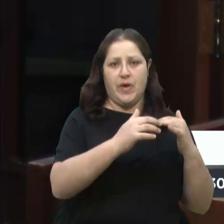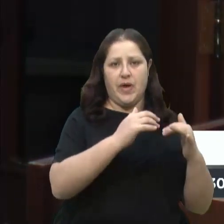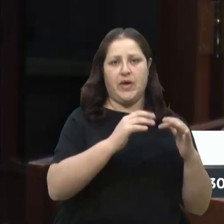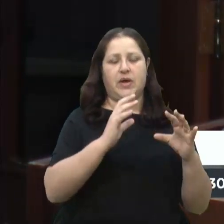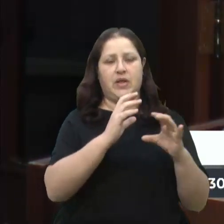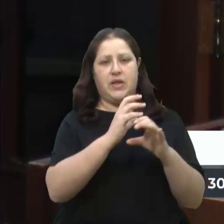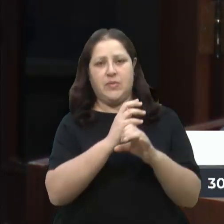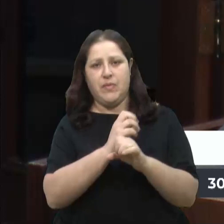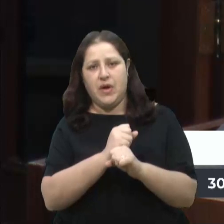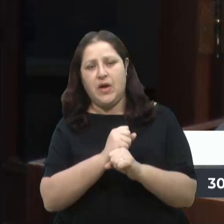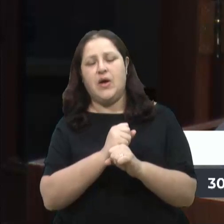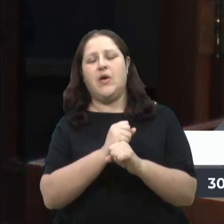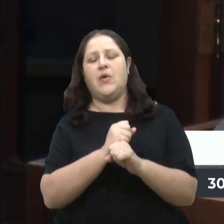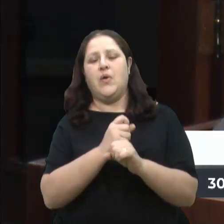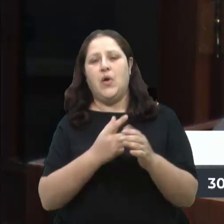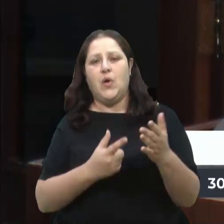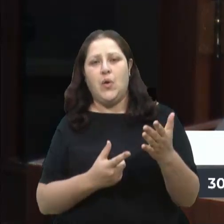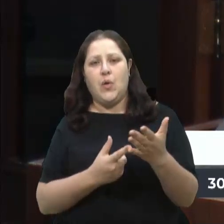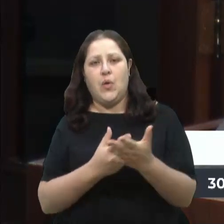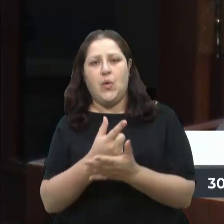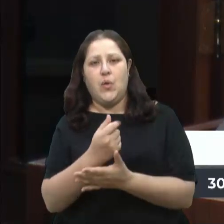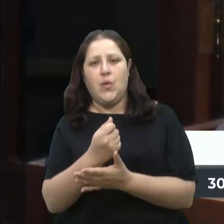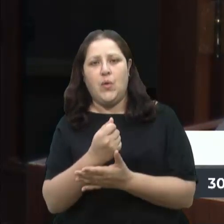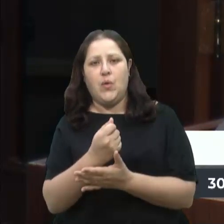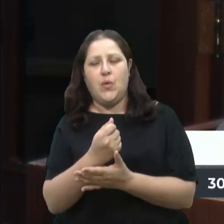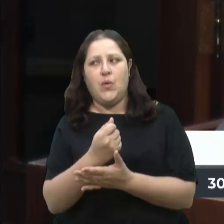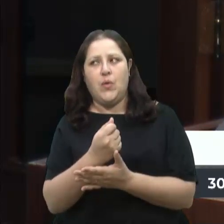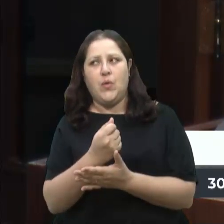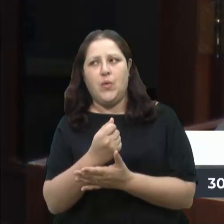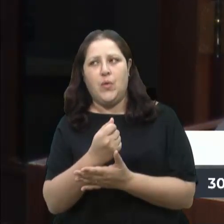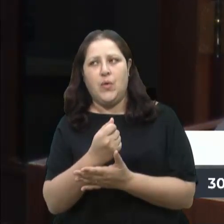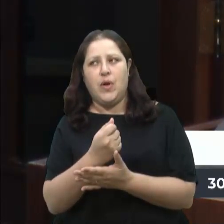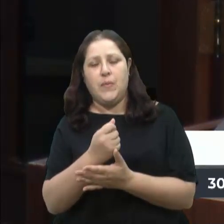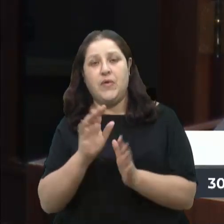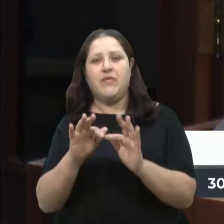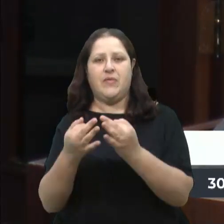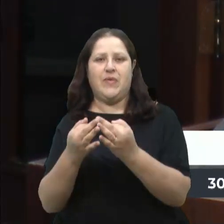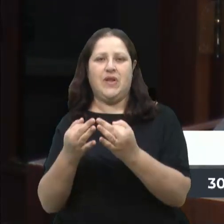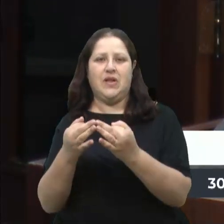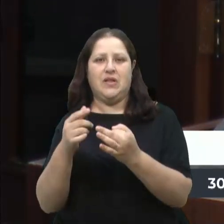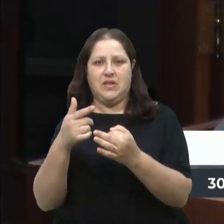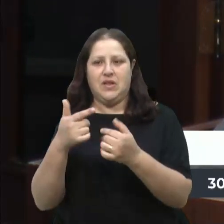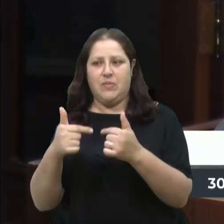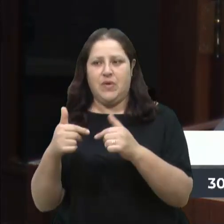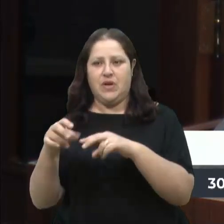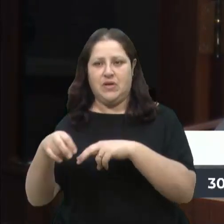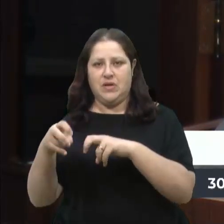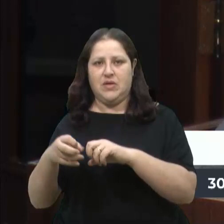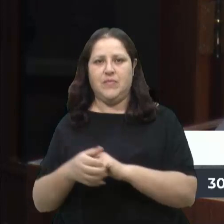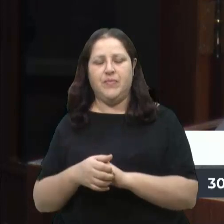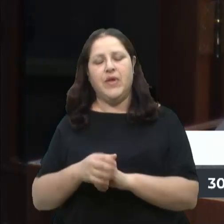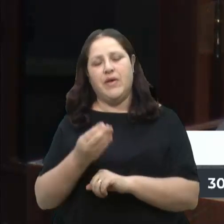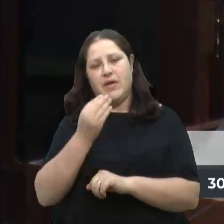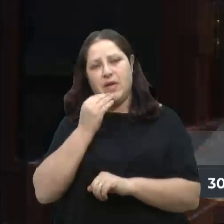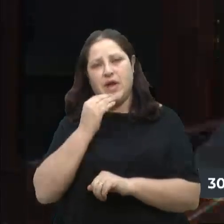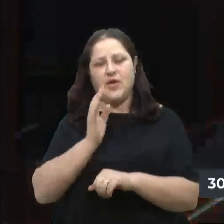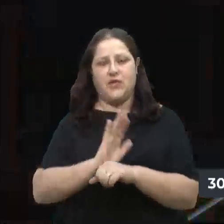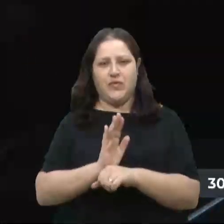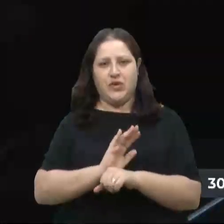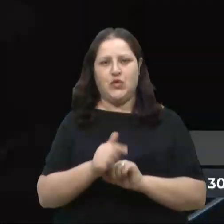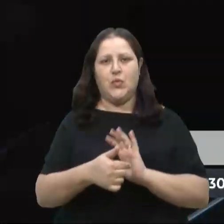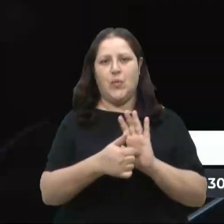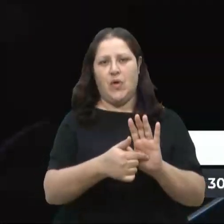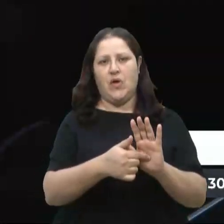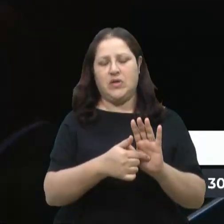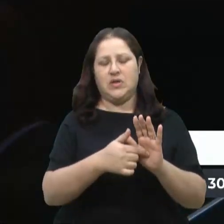os grandes produtores, mas eu que tenho uma ligação muito grande com o pequeno agricultor, também está sendo muito prejudicado por causa